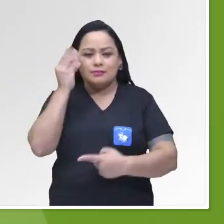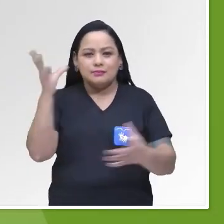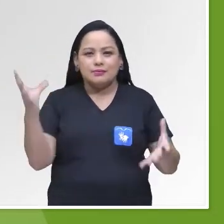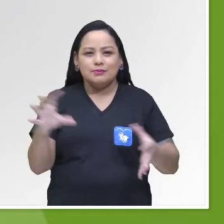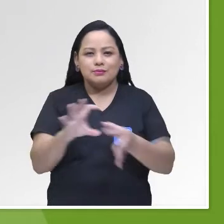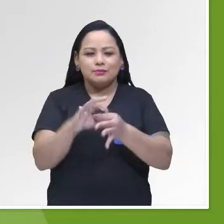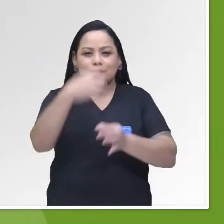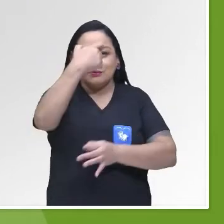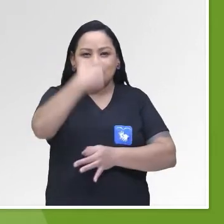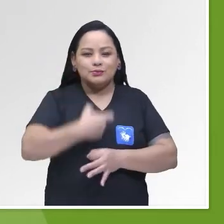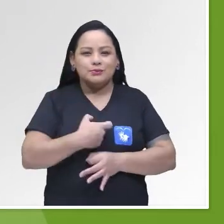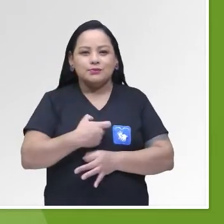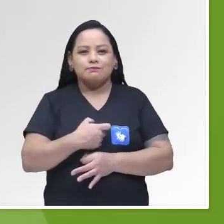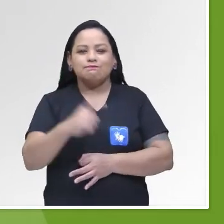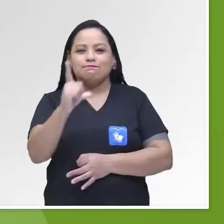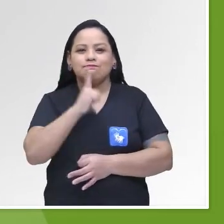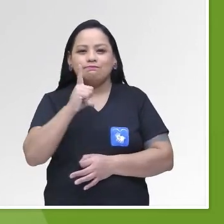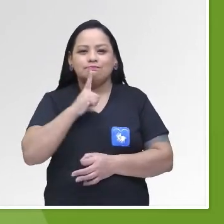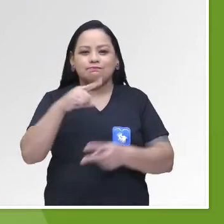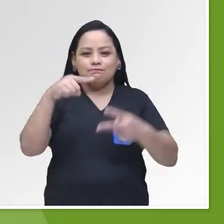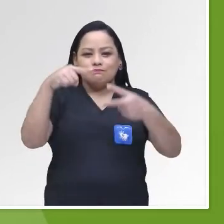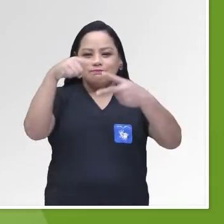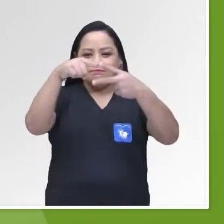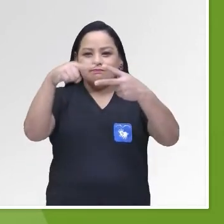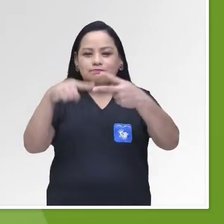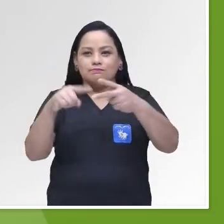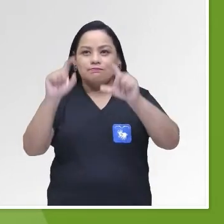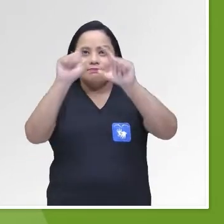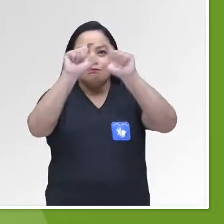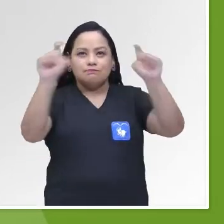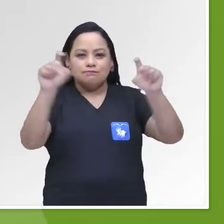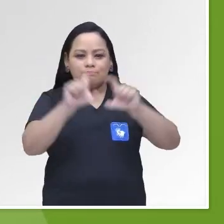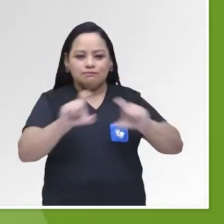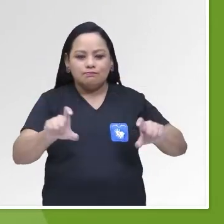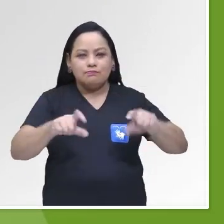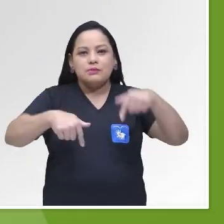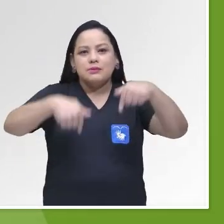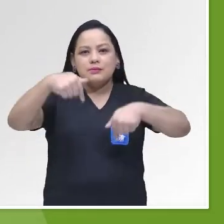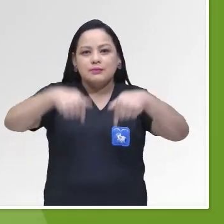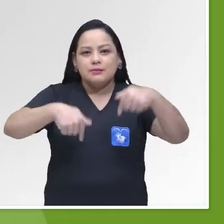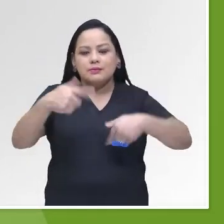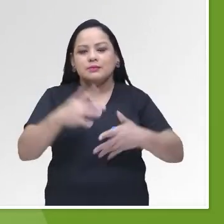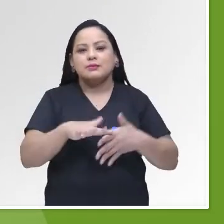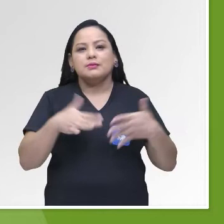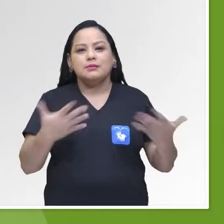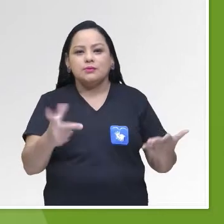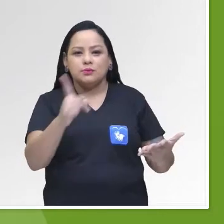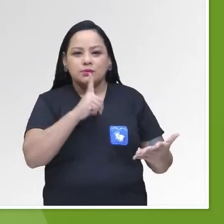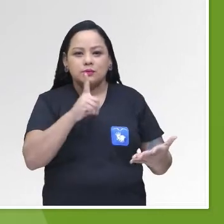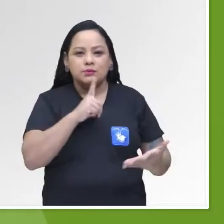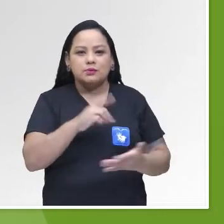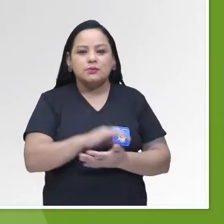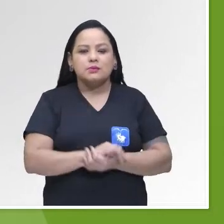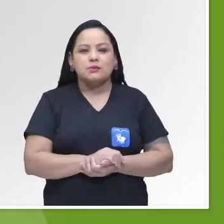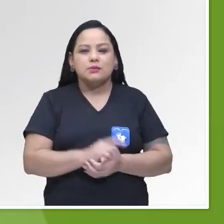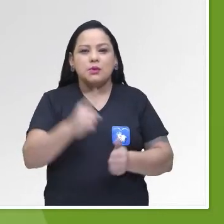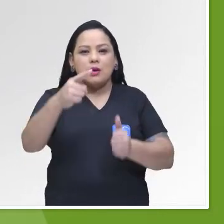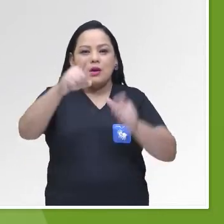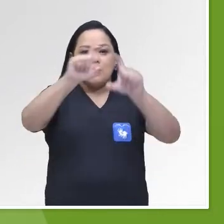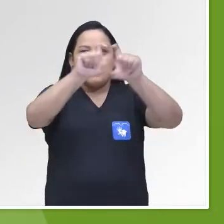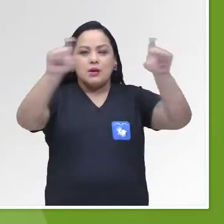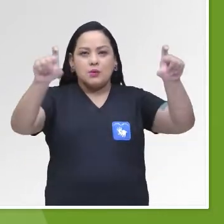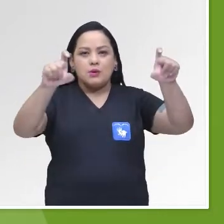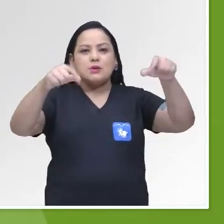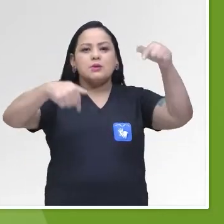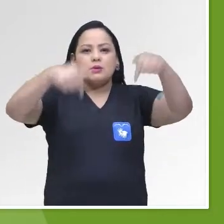comigo que eu tenho duas equações químicas, né? Então, eu tenho aqui uma equação